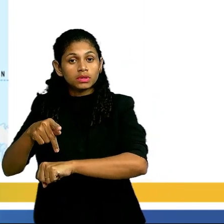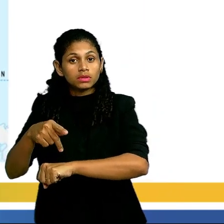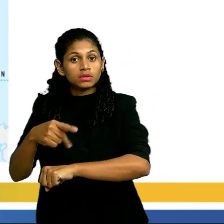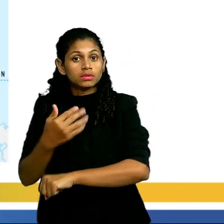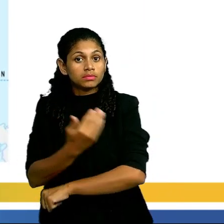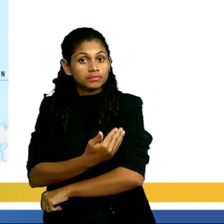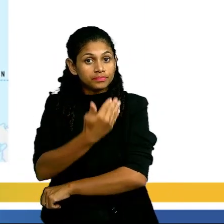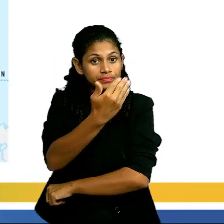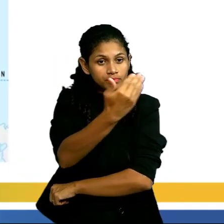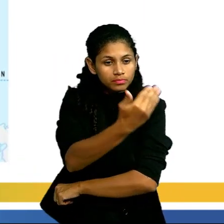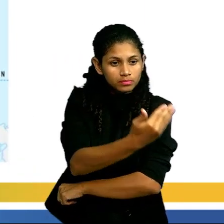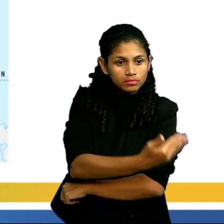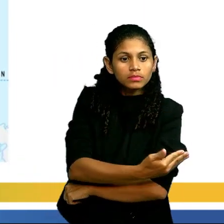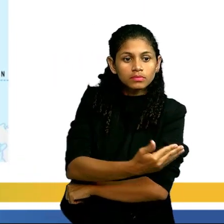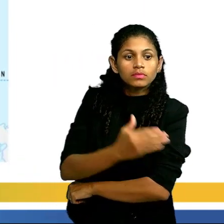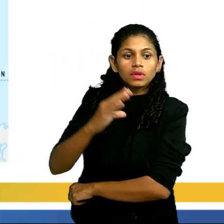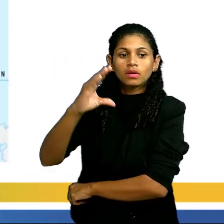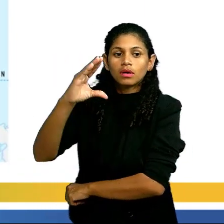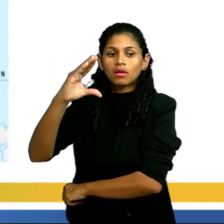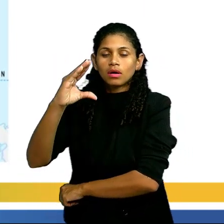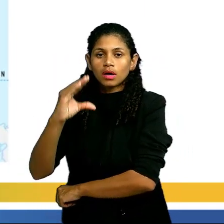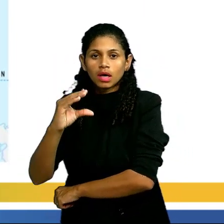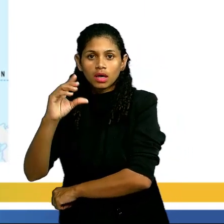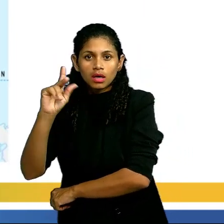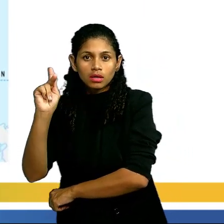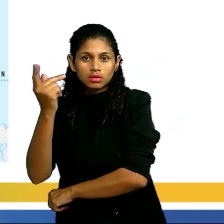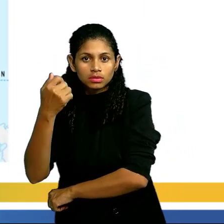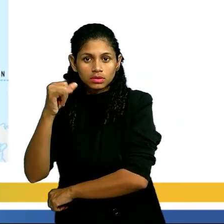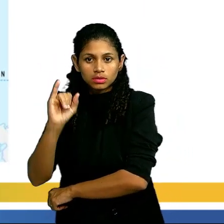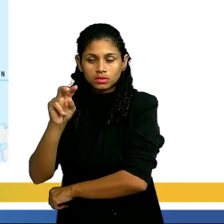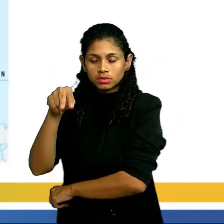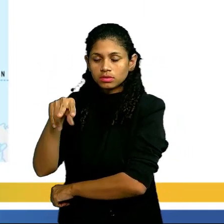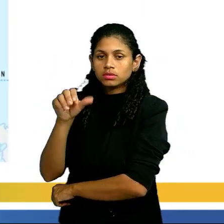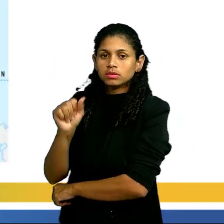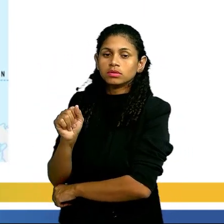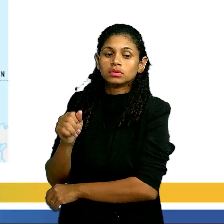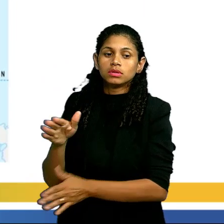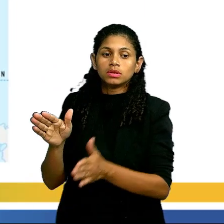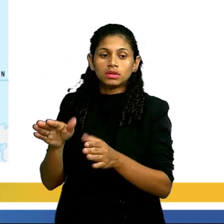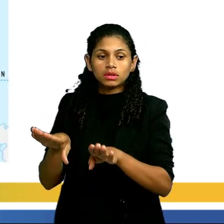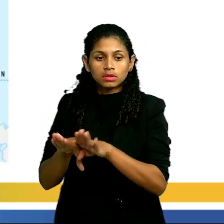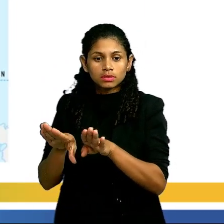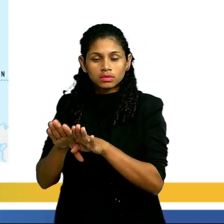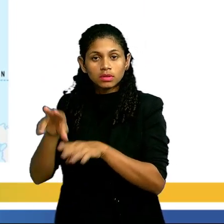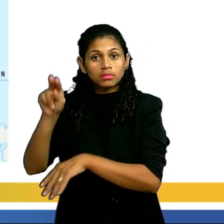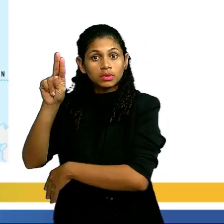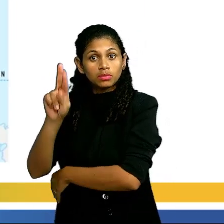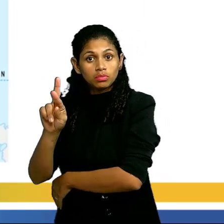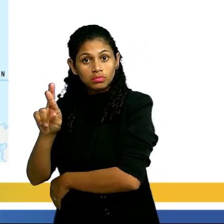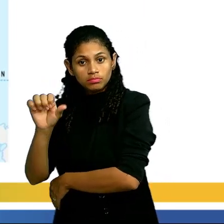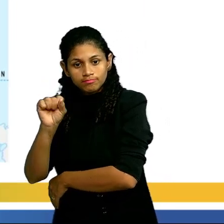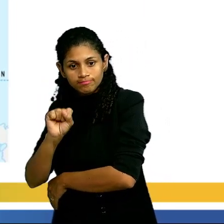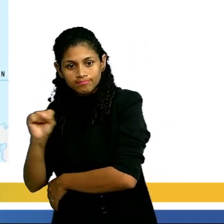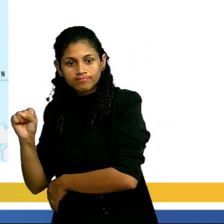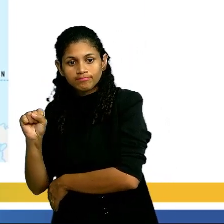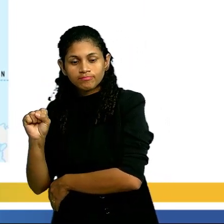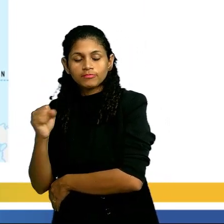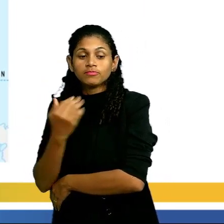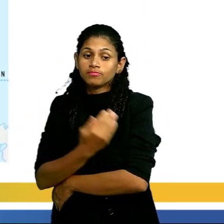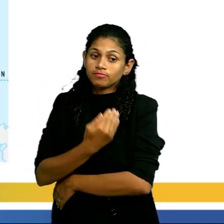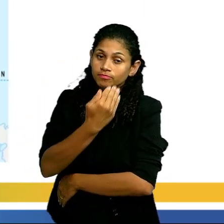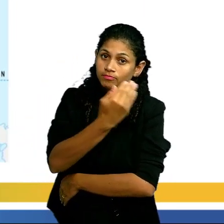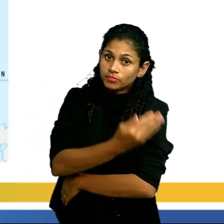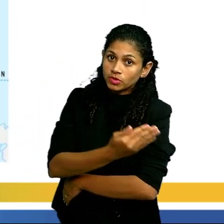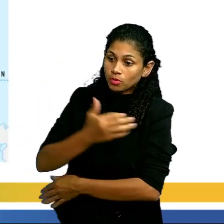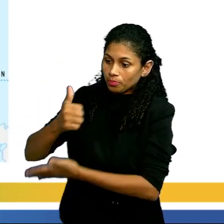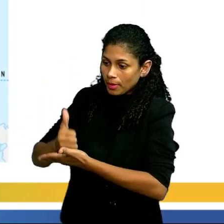União Soviética fazem fronteira com a Coreia do Norte. Então, né, como as duas eram socialistas, elas apoiaram a